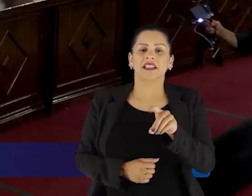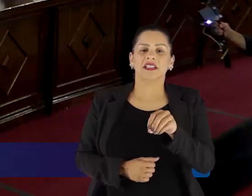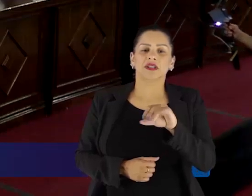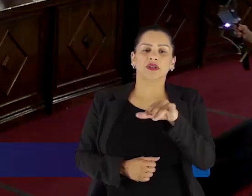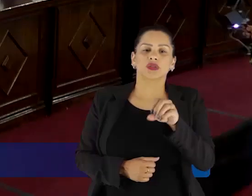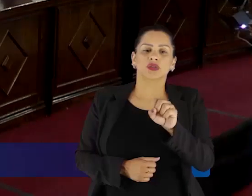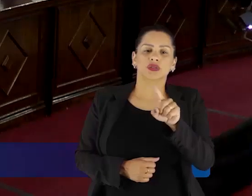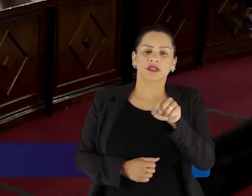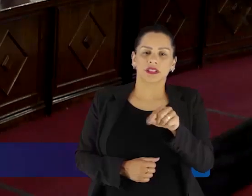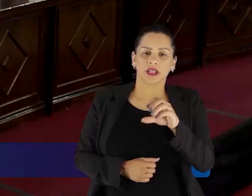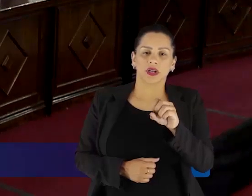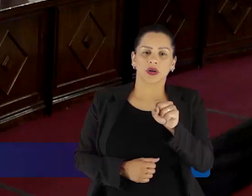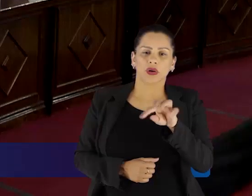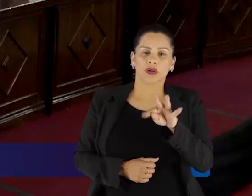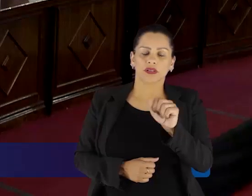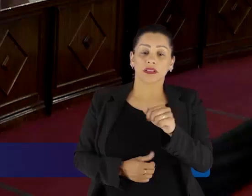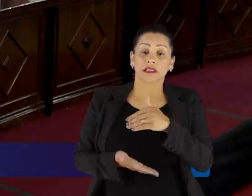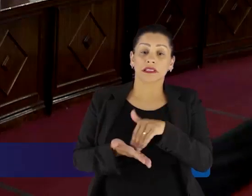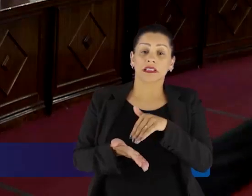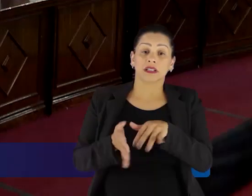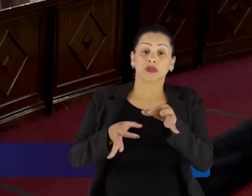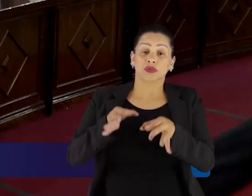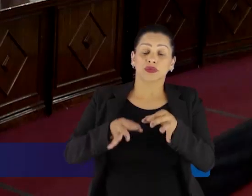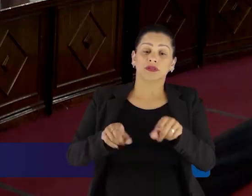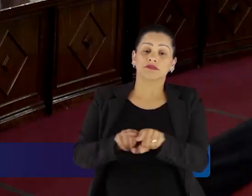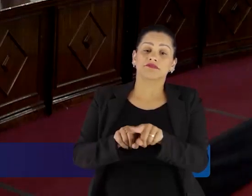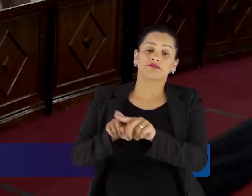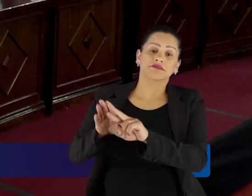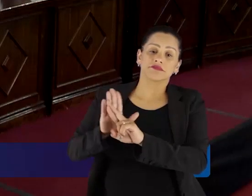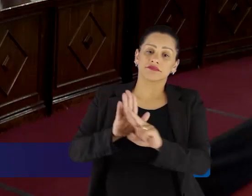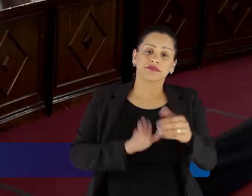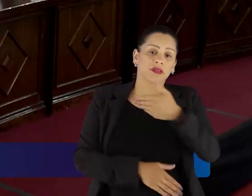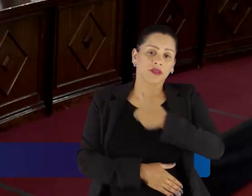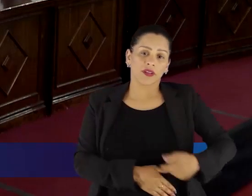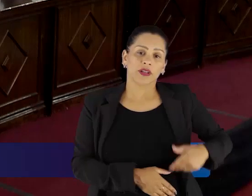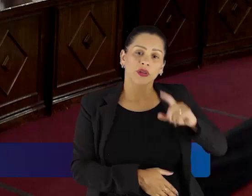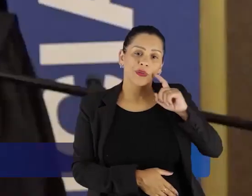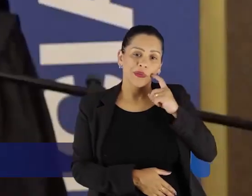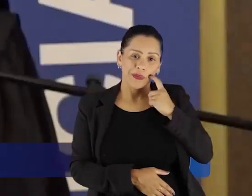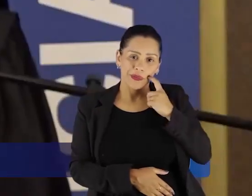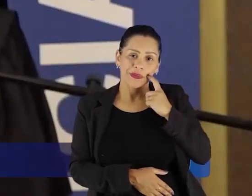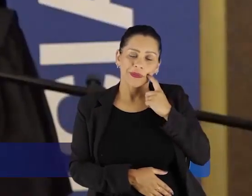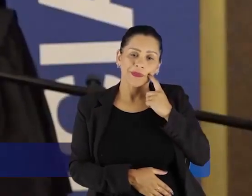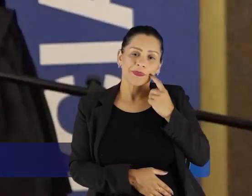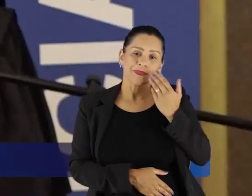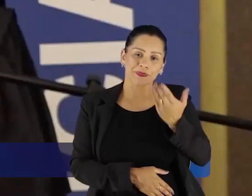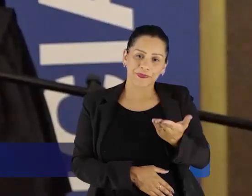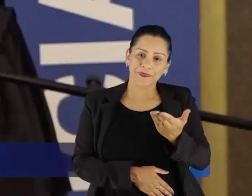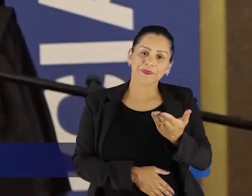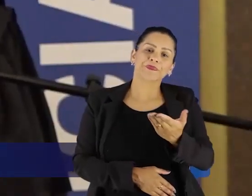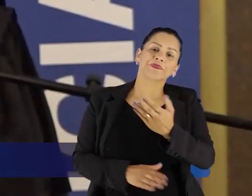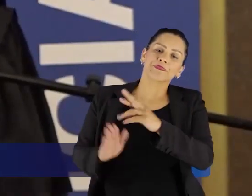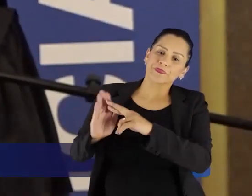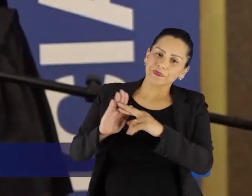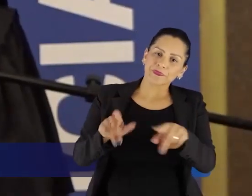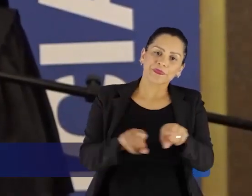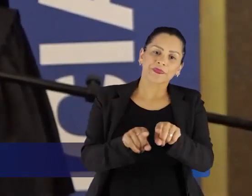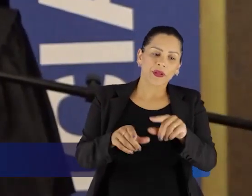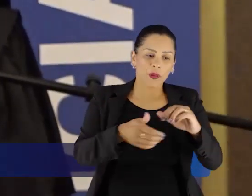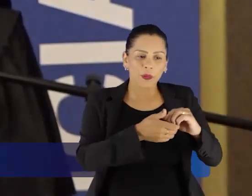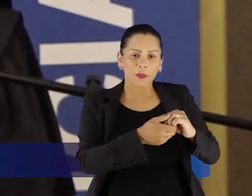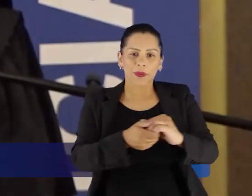secretário da Ju da justiça e representante do governador do Estado de São Paulo em vosso nome